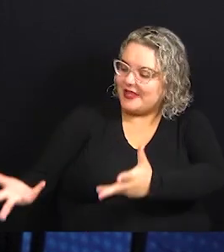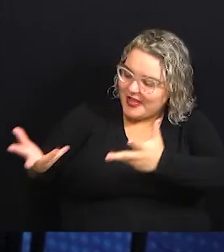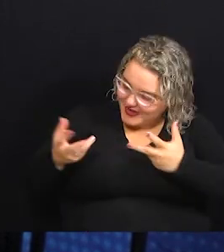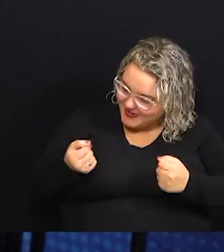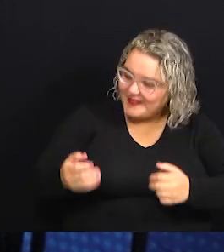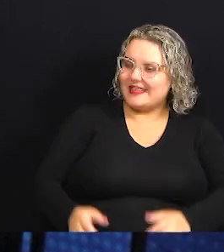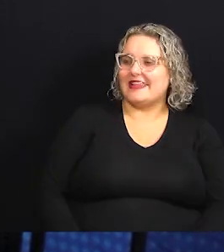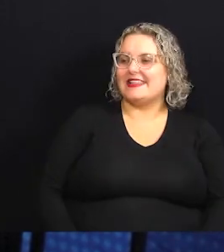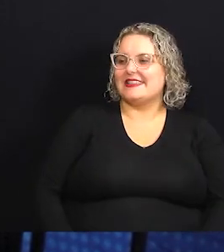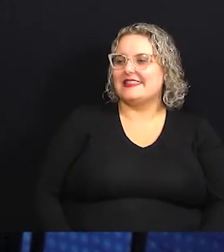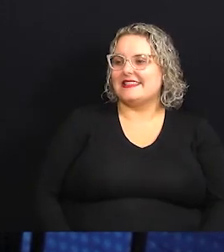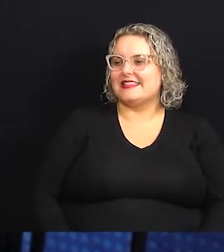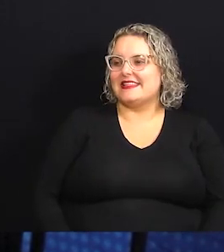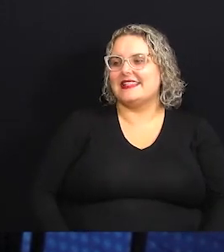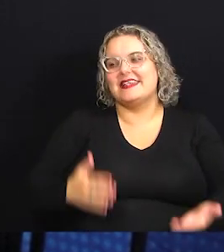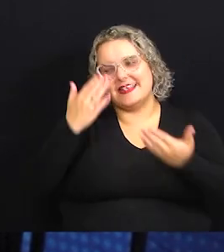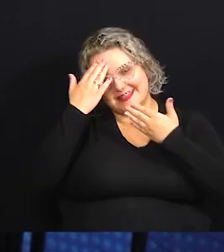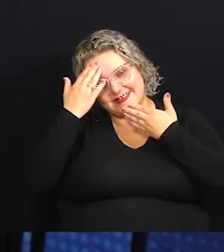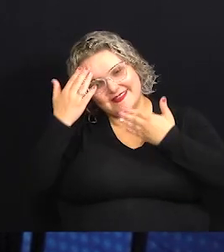super convidadas.